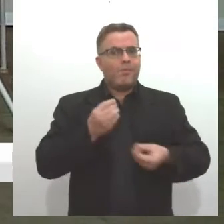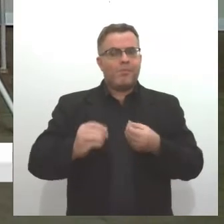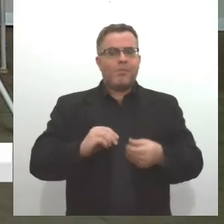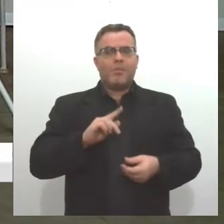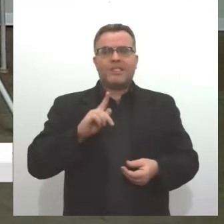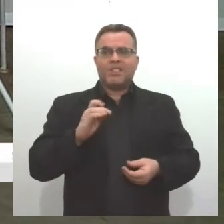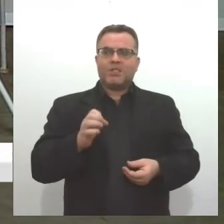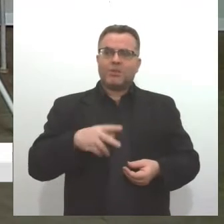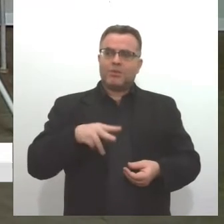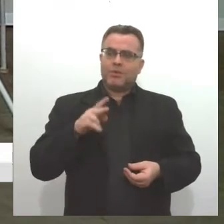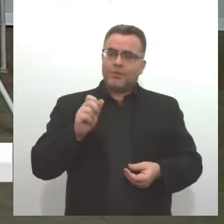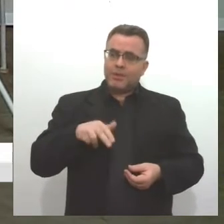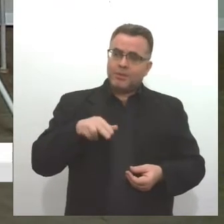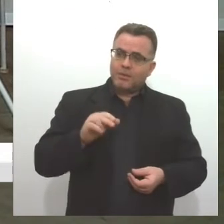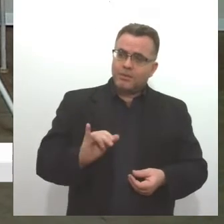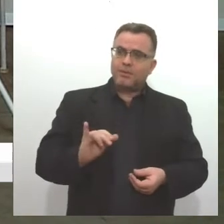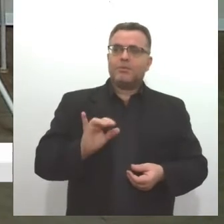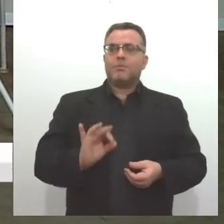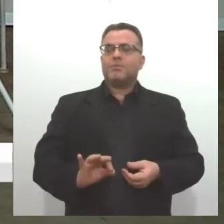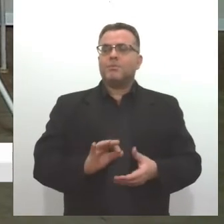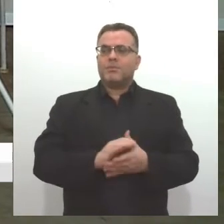favor.